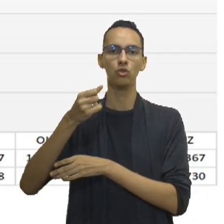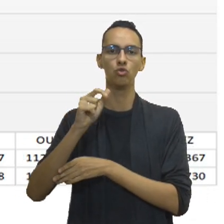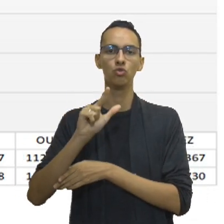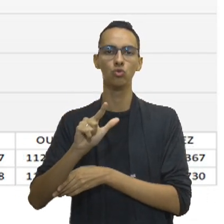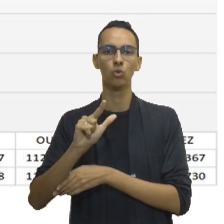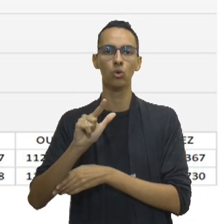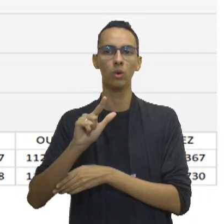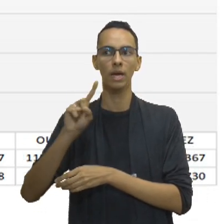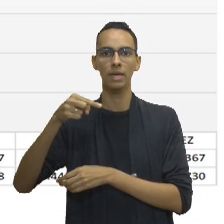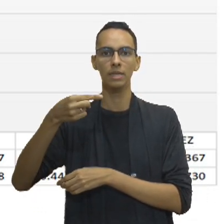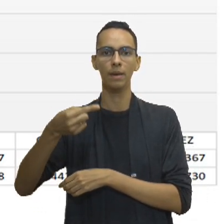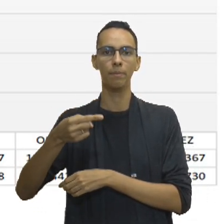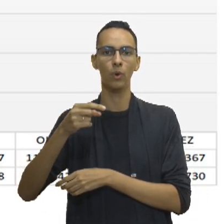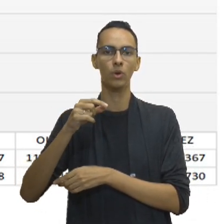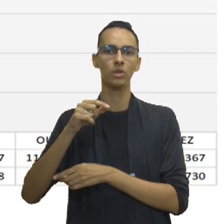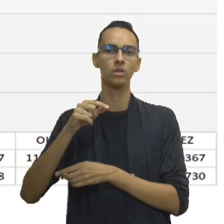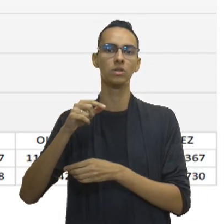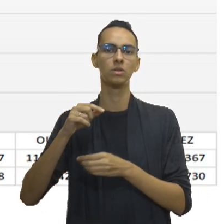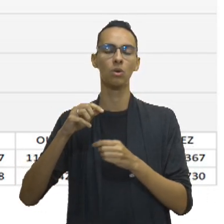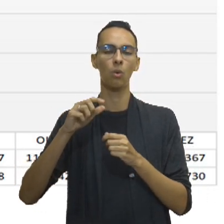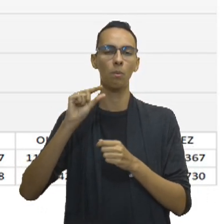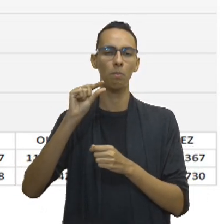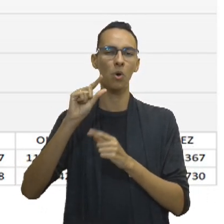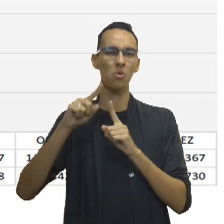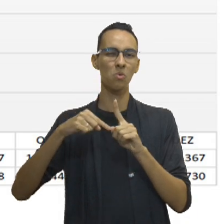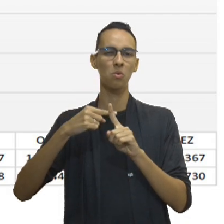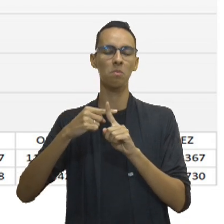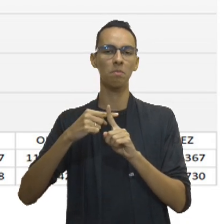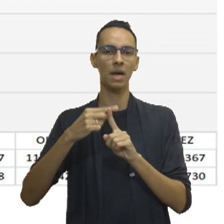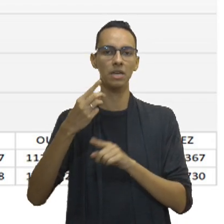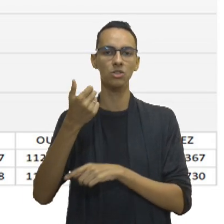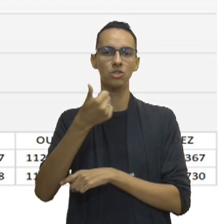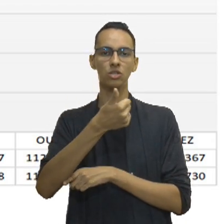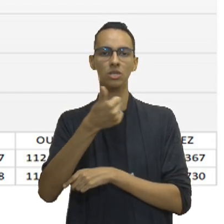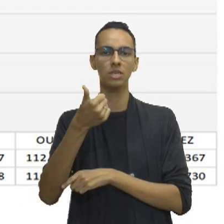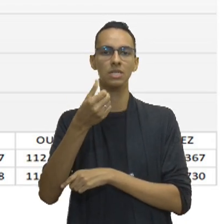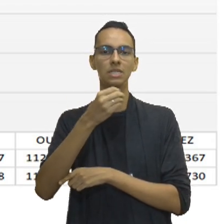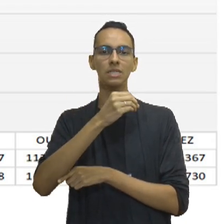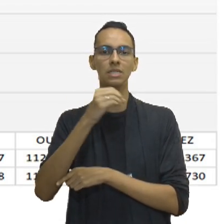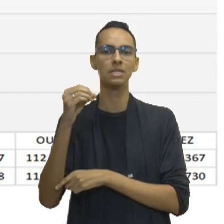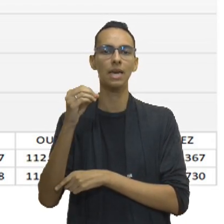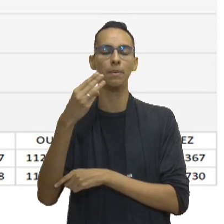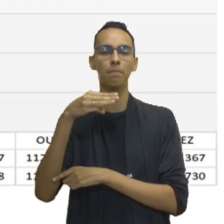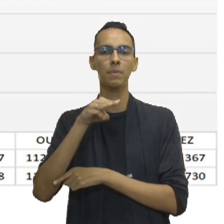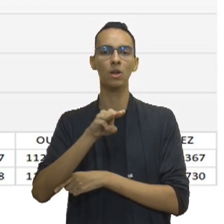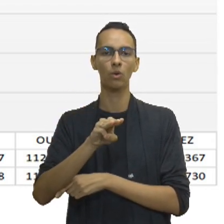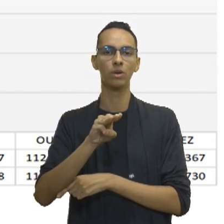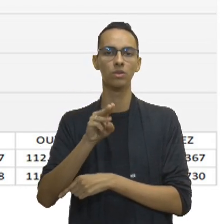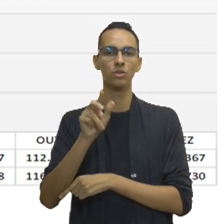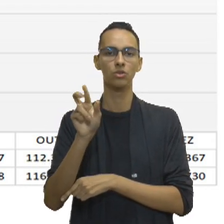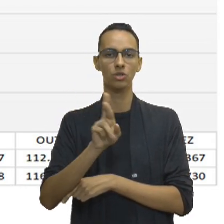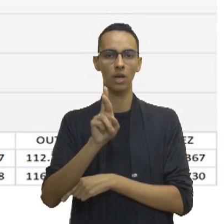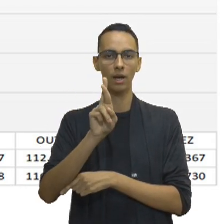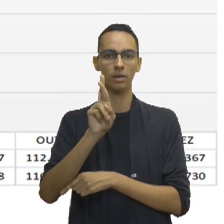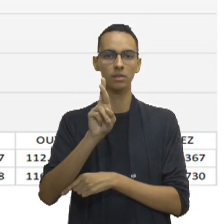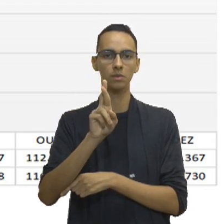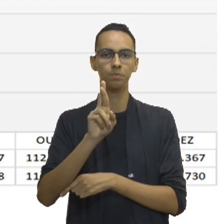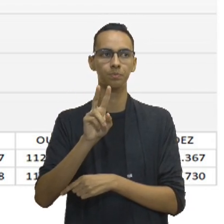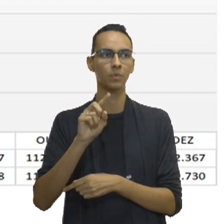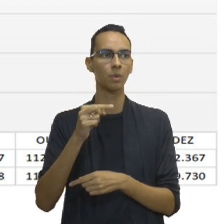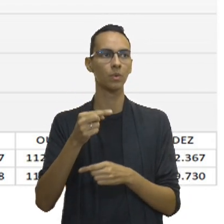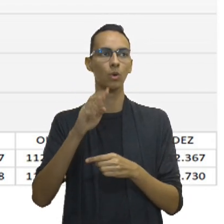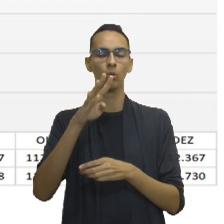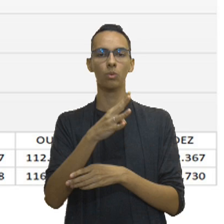patamares de pouco mais de 100 milhões de reais. Entretanto, e aí é o outro gráfico, o gráfico em